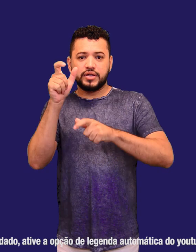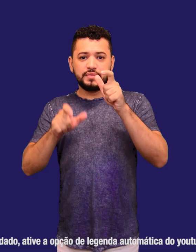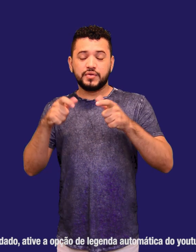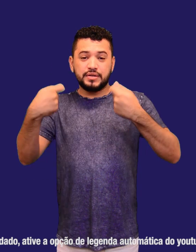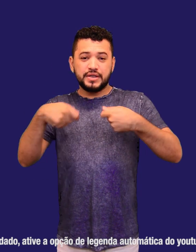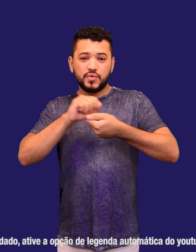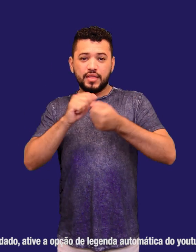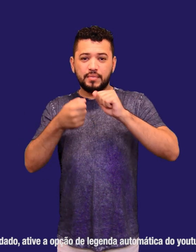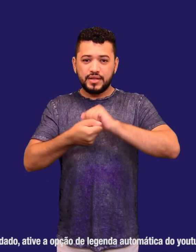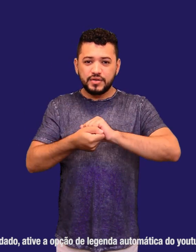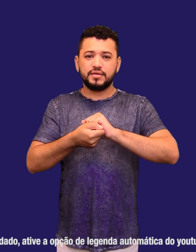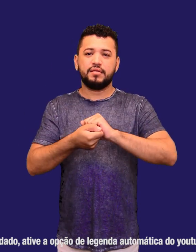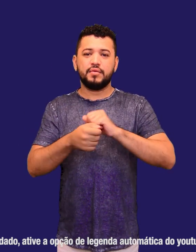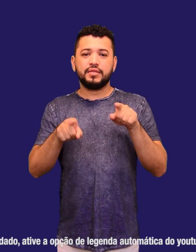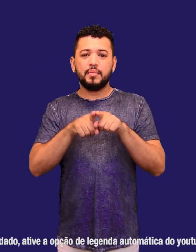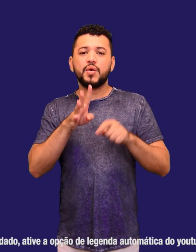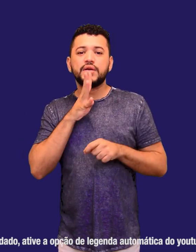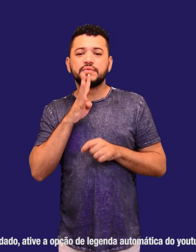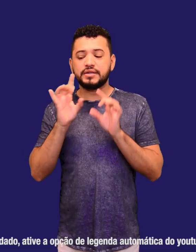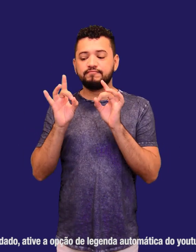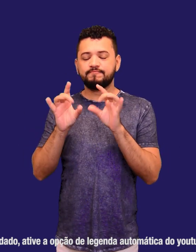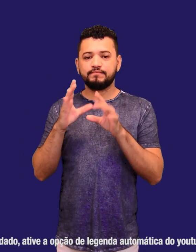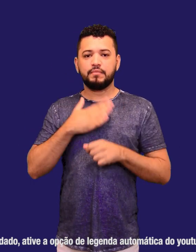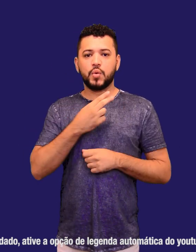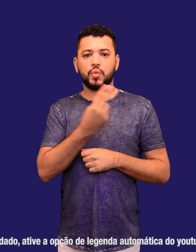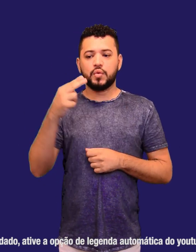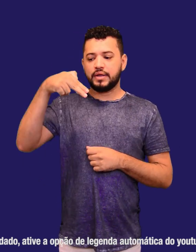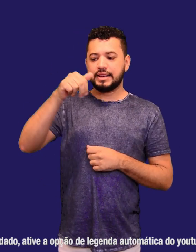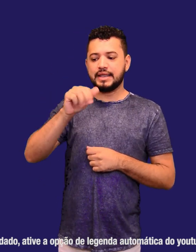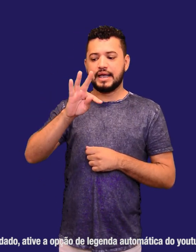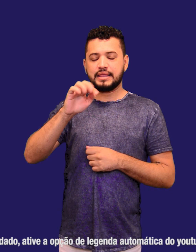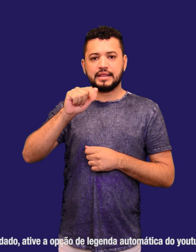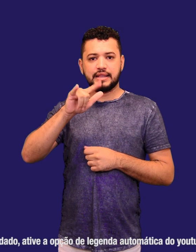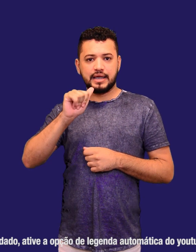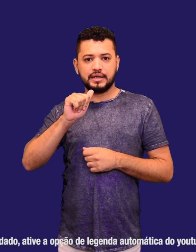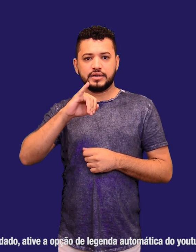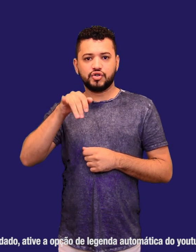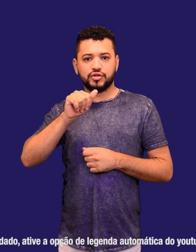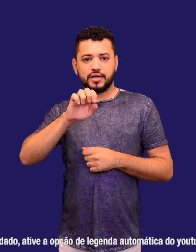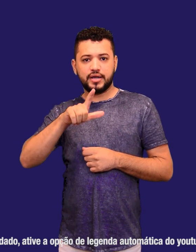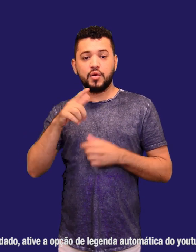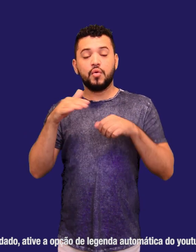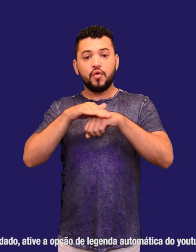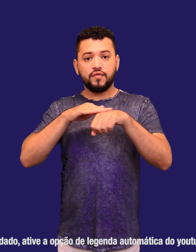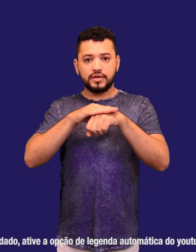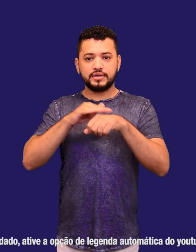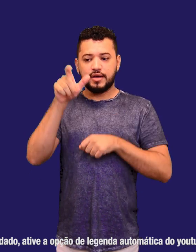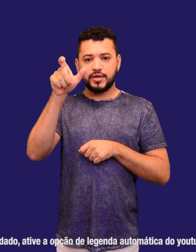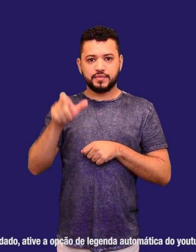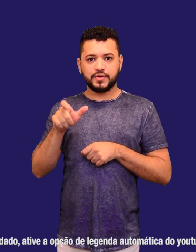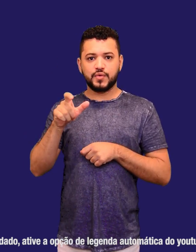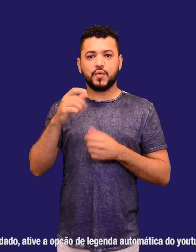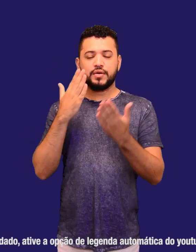e conhecimentos específicos. Eu sou a Natália Jael e nosso bate-papo de hoje é com a psicóloga e assistente do Rede